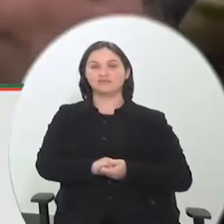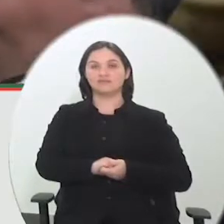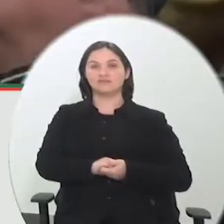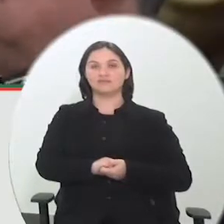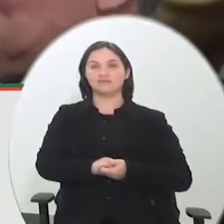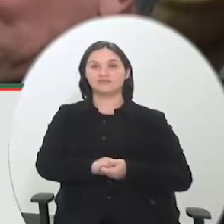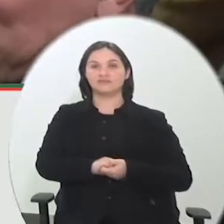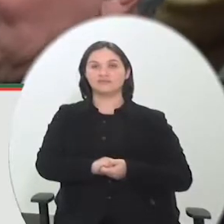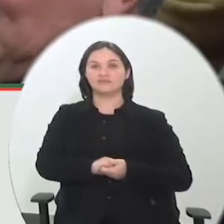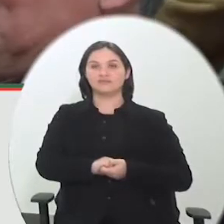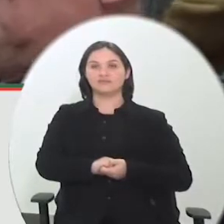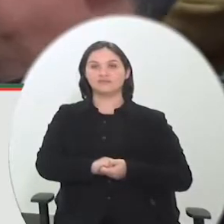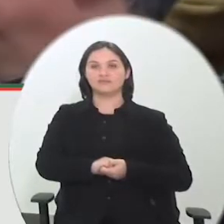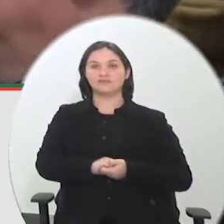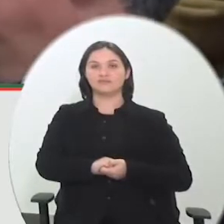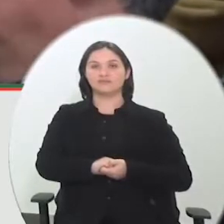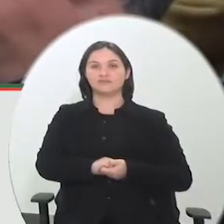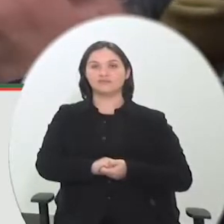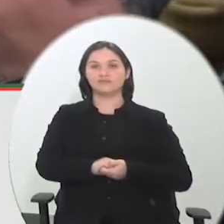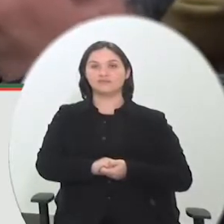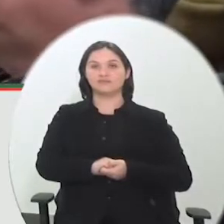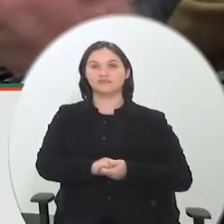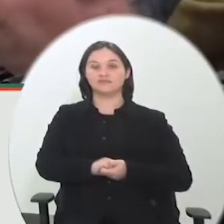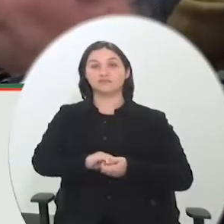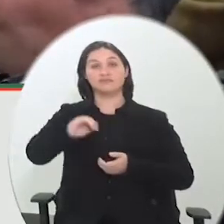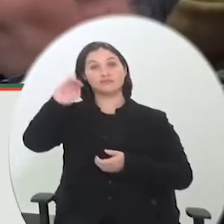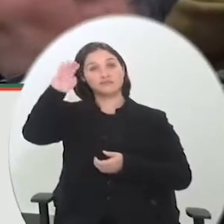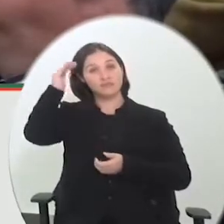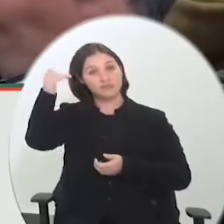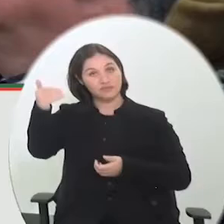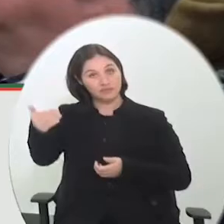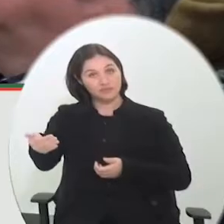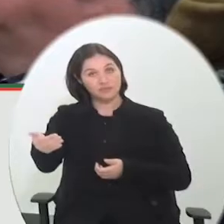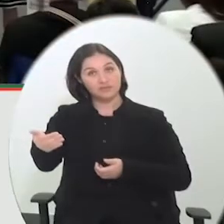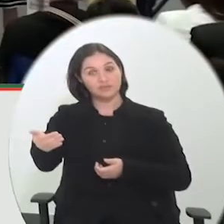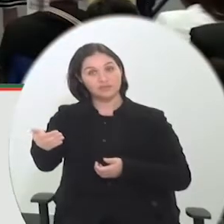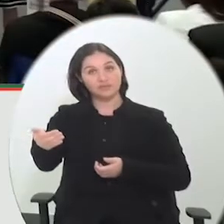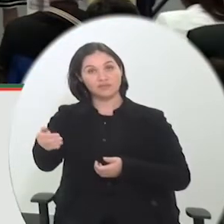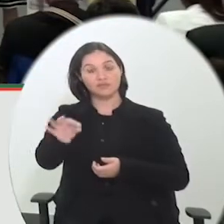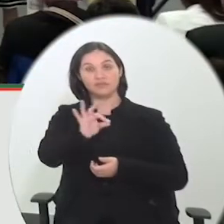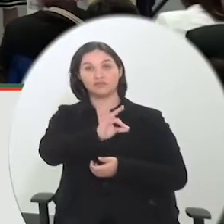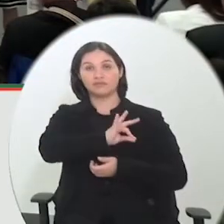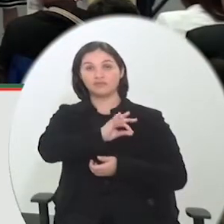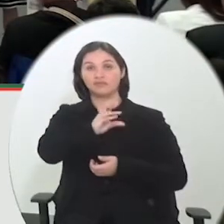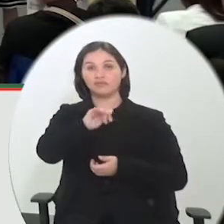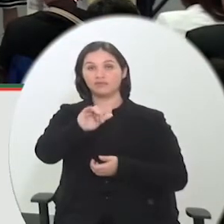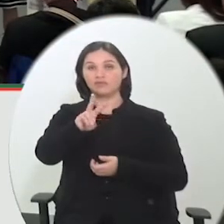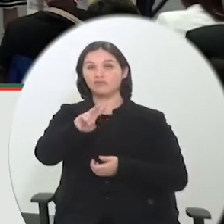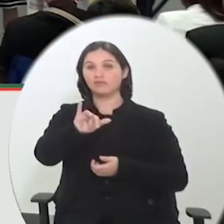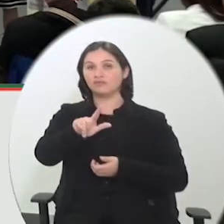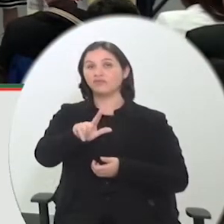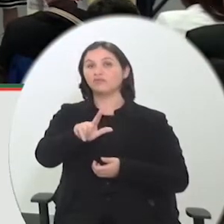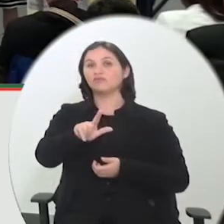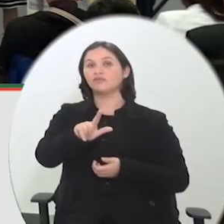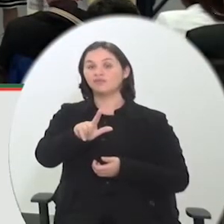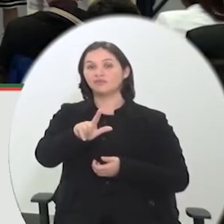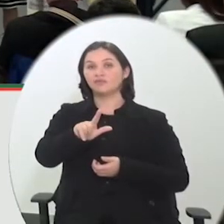E também a homenagem ao amigo da Polícia Civil, no nosso caso é a amiga, teremos a honra de